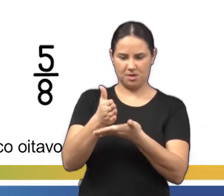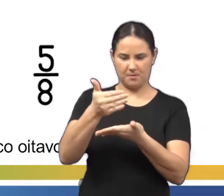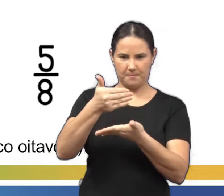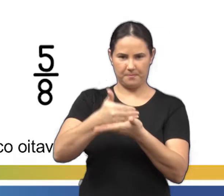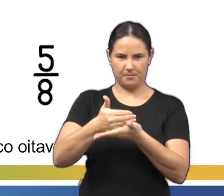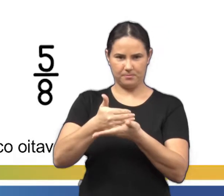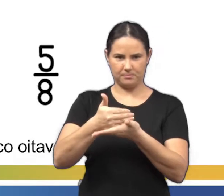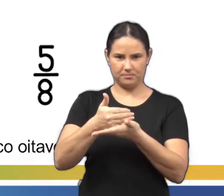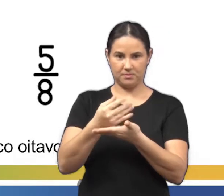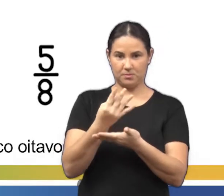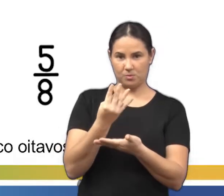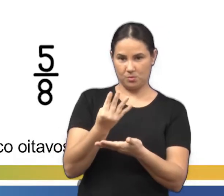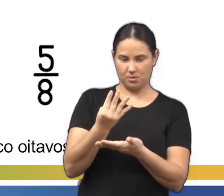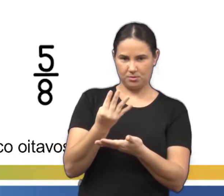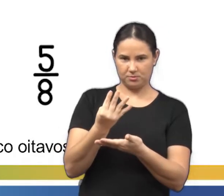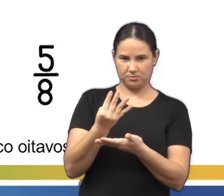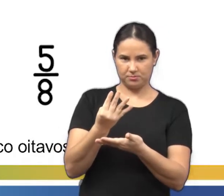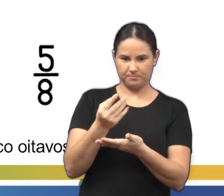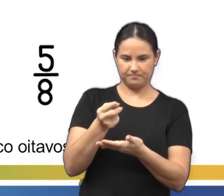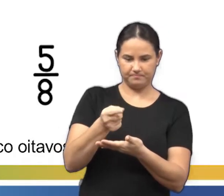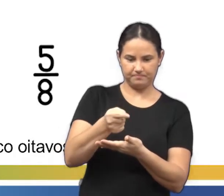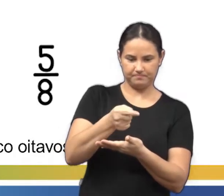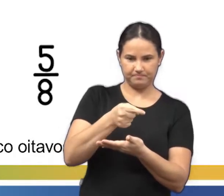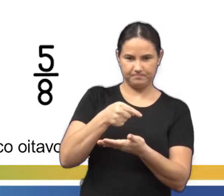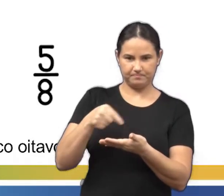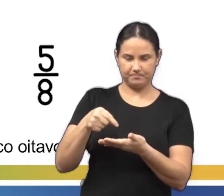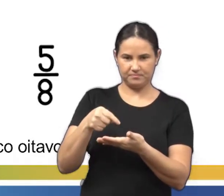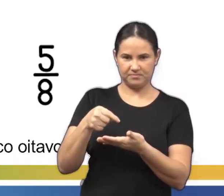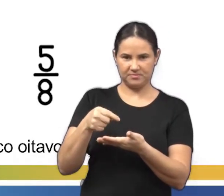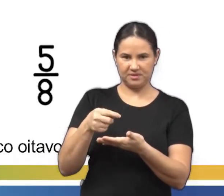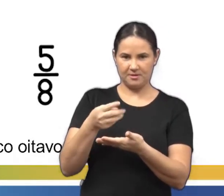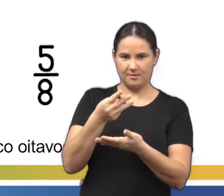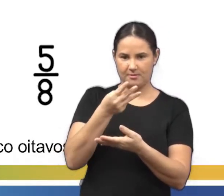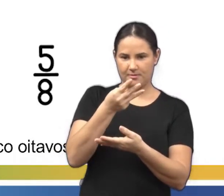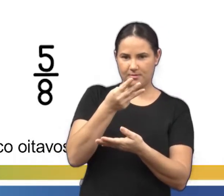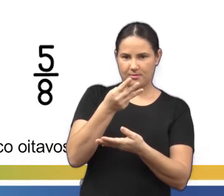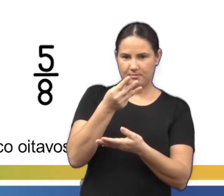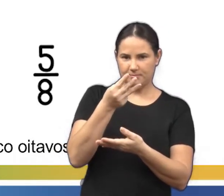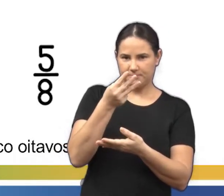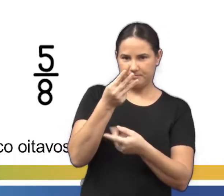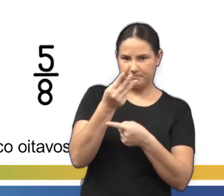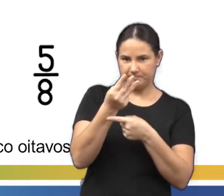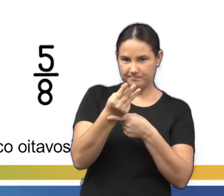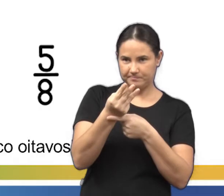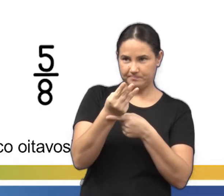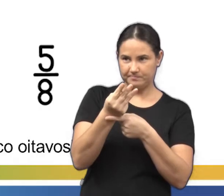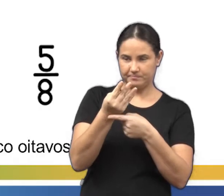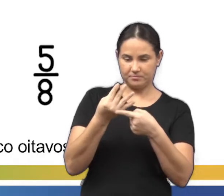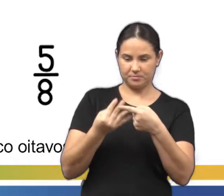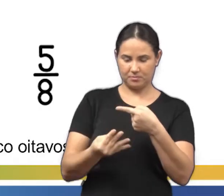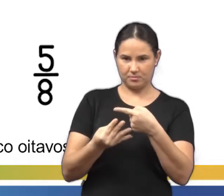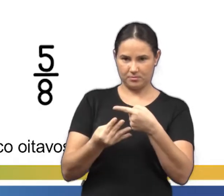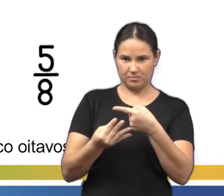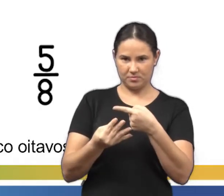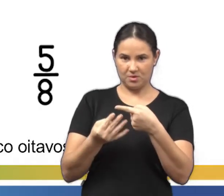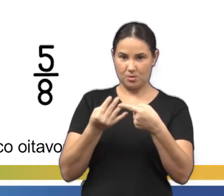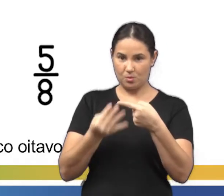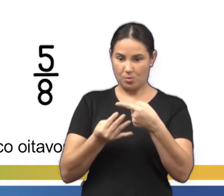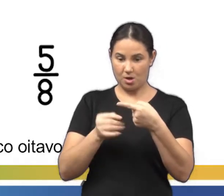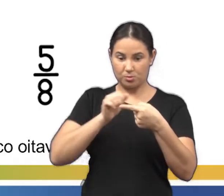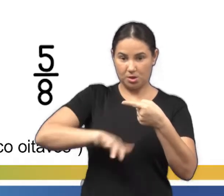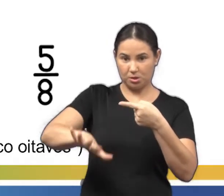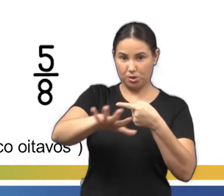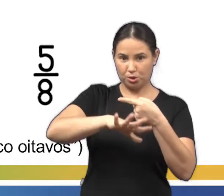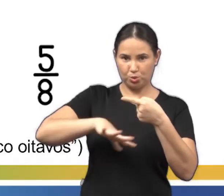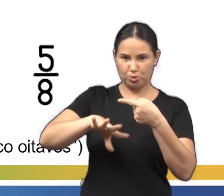eu pintei 3? Então, eu tenho 3/4. E no outro exemplo, eu só pintei um pedaço. Então, eu tenho 1/4.